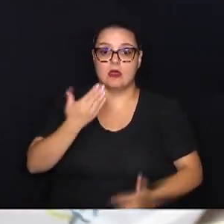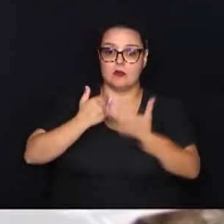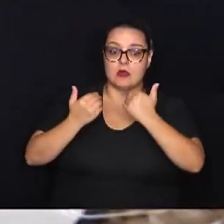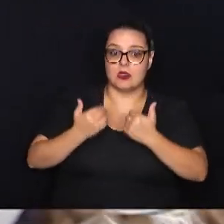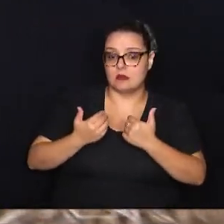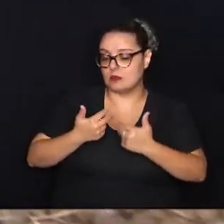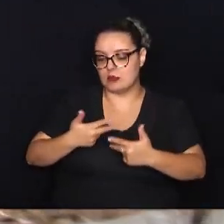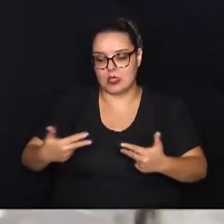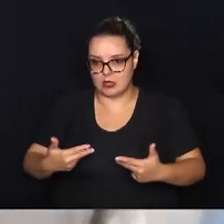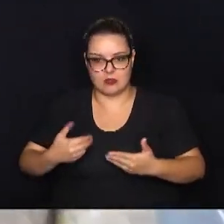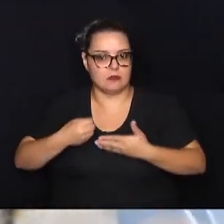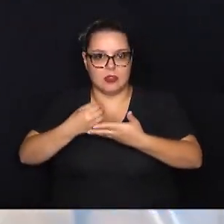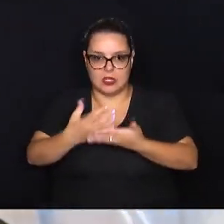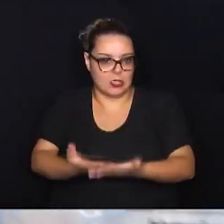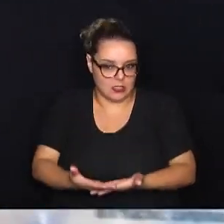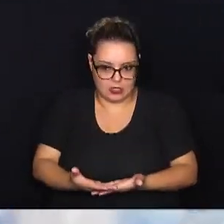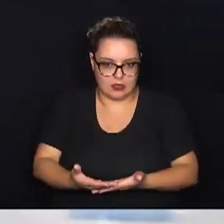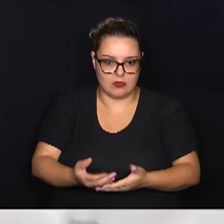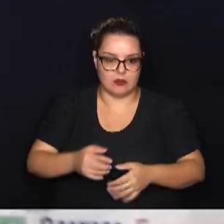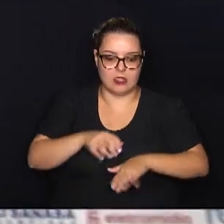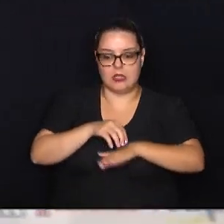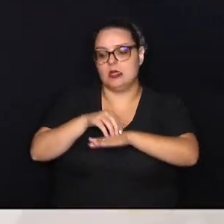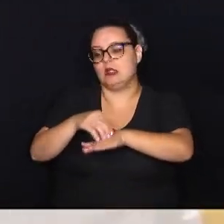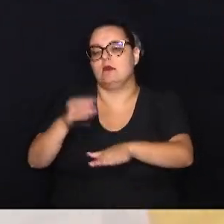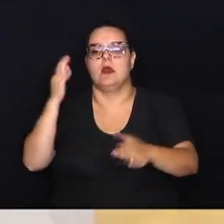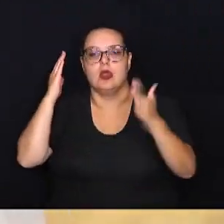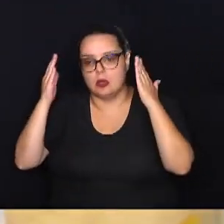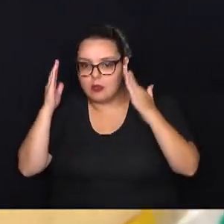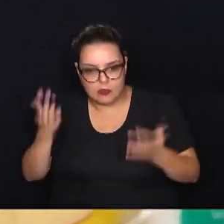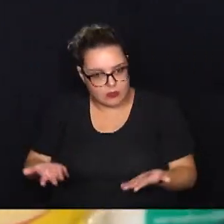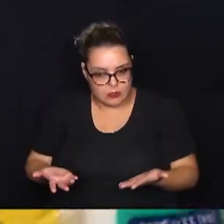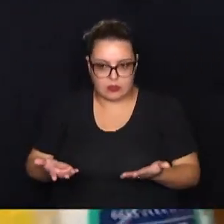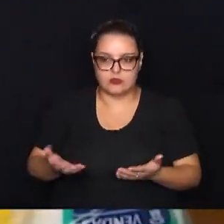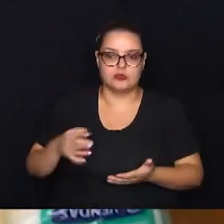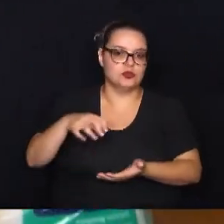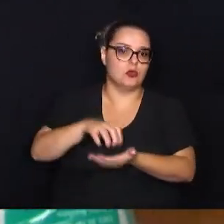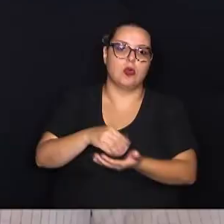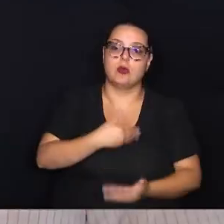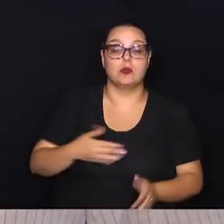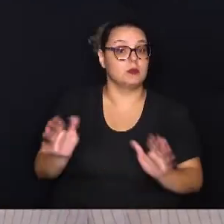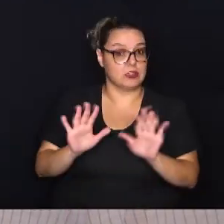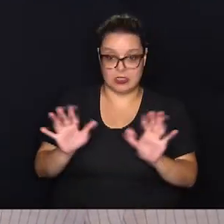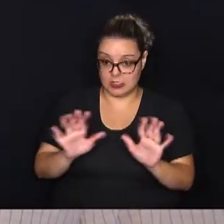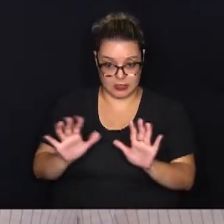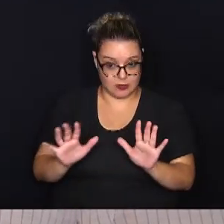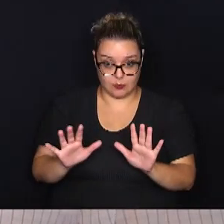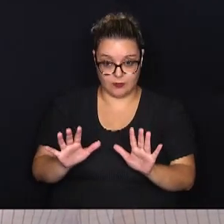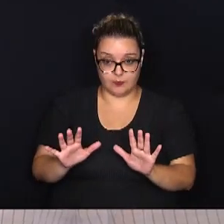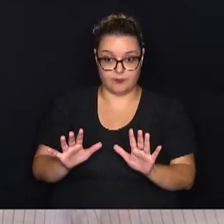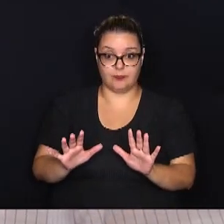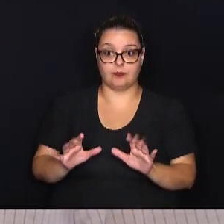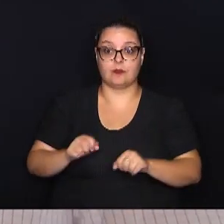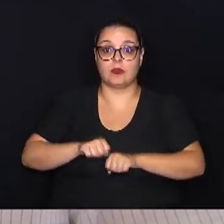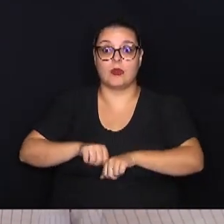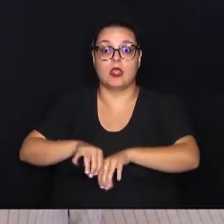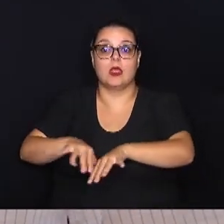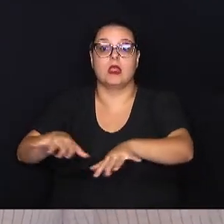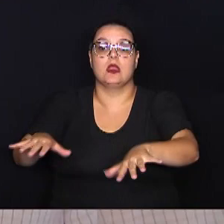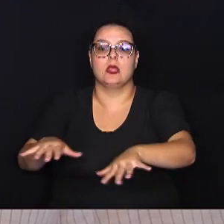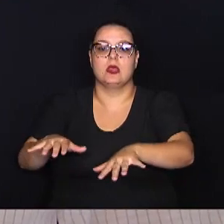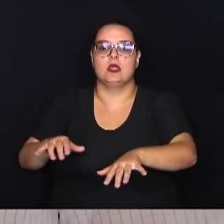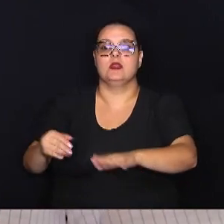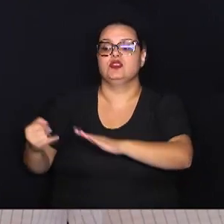Prefeitura vai entregar através de um caminhão, através de um órgão público. Não. Serão distribuídos através